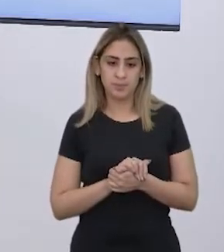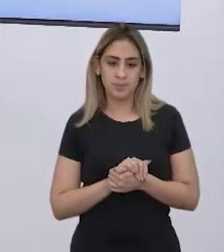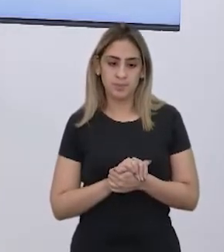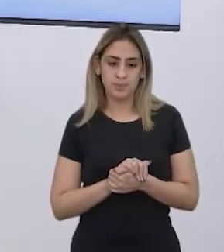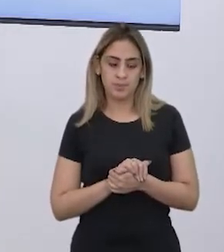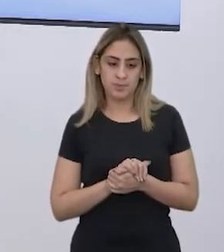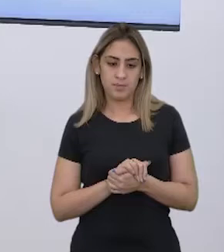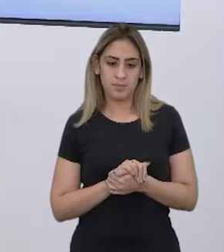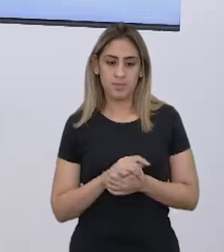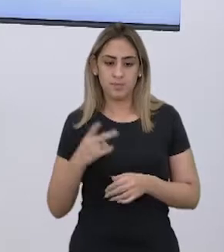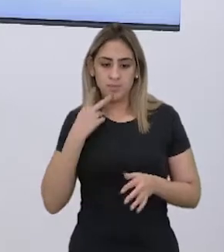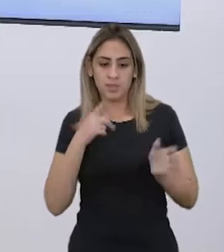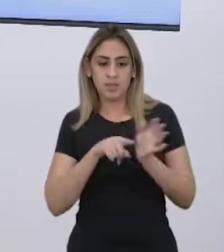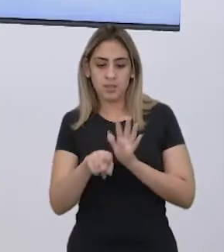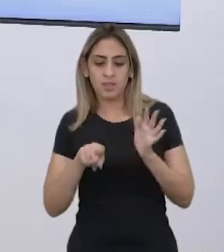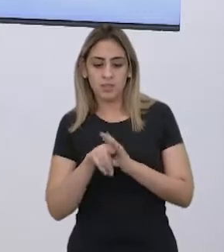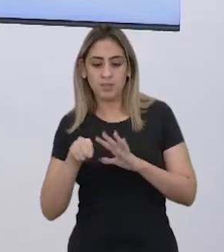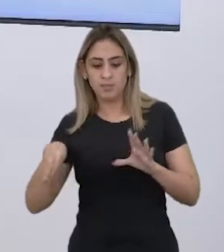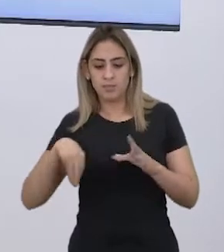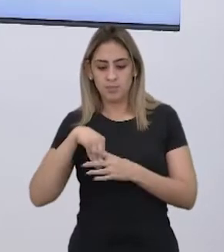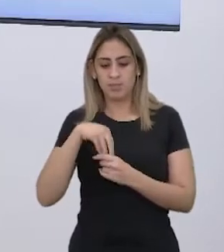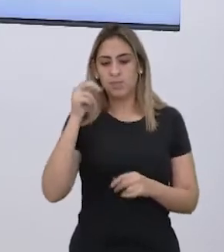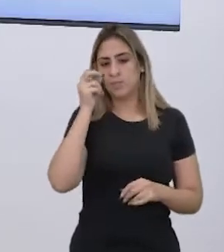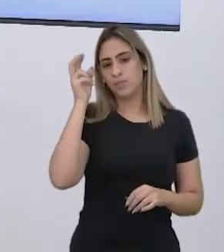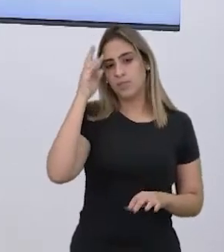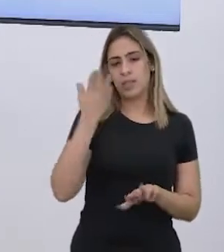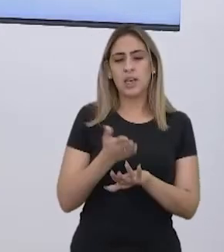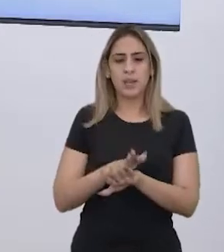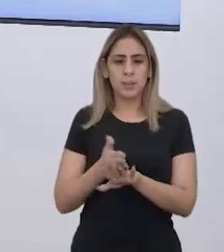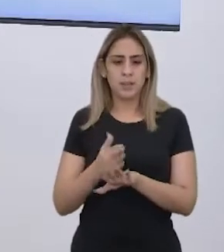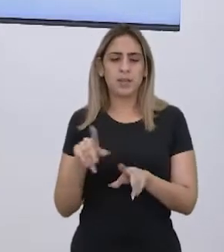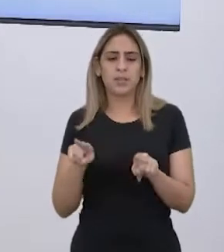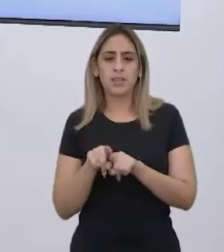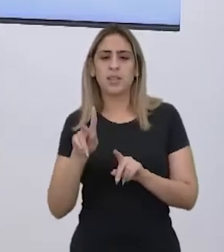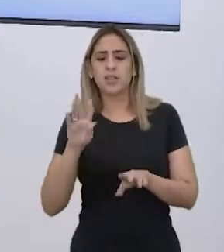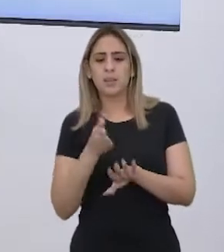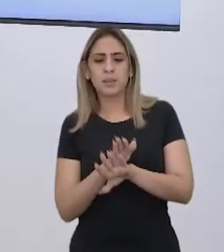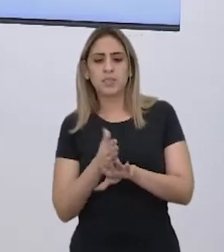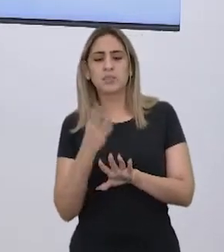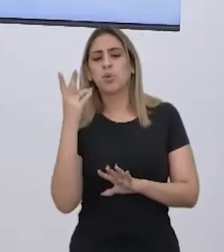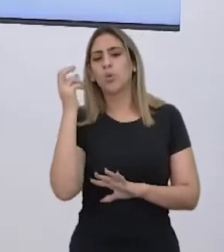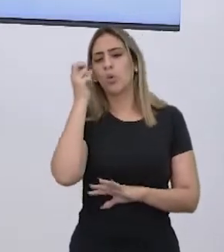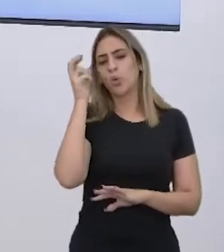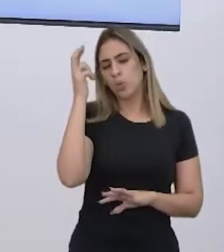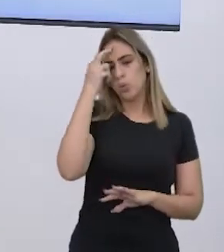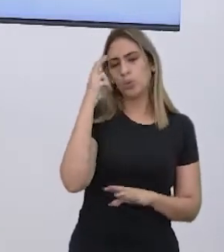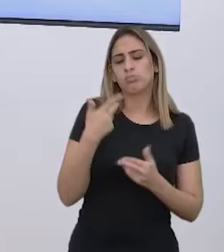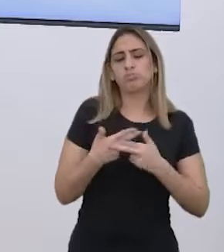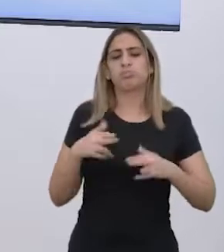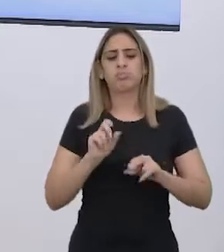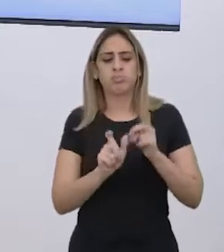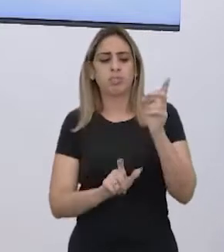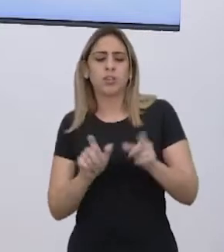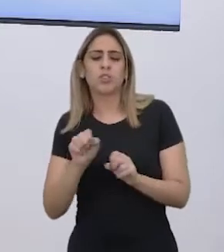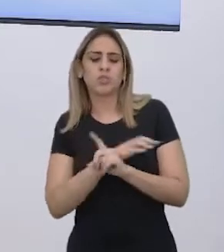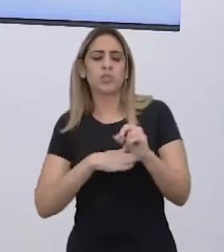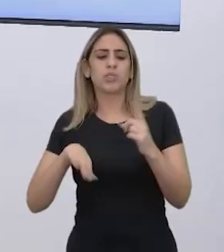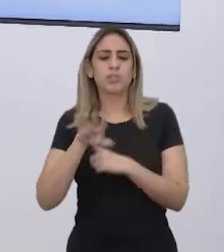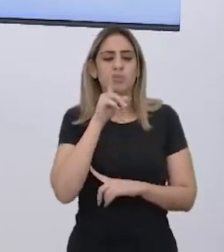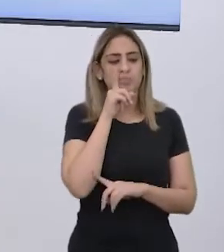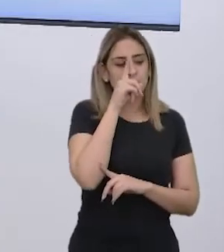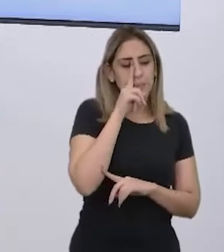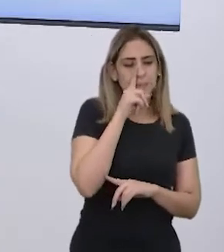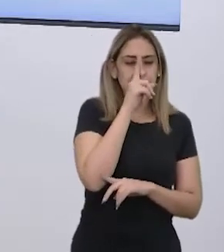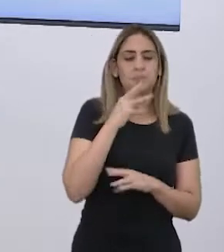falando sobre a análise do Stuart Hall de cultura híbrida, né? O hibridismo cultural, indivíduos híbridos, sociedade de